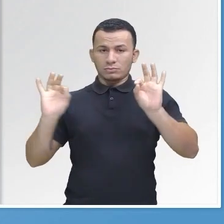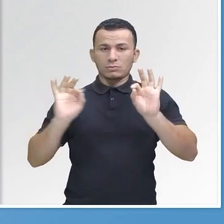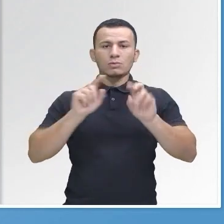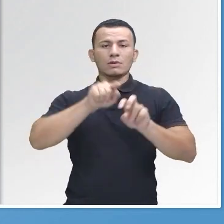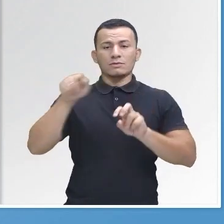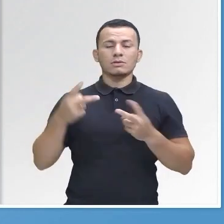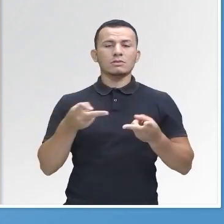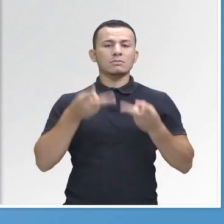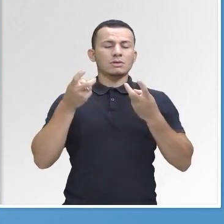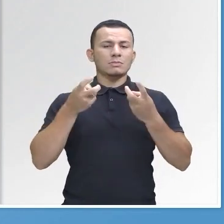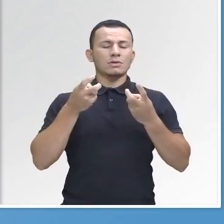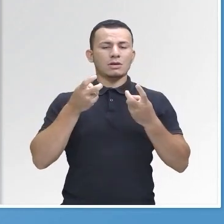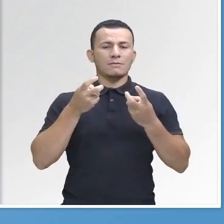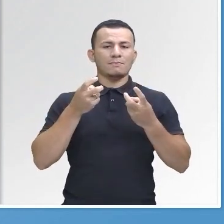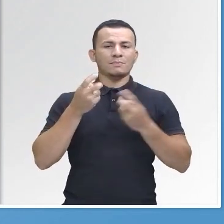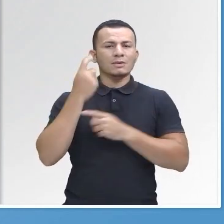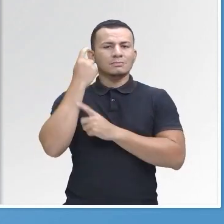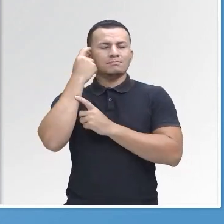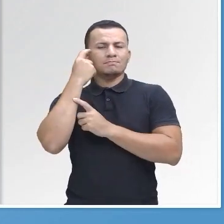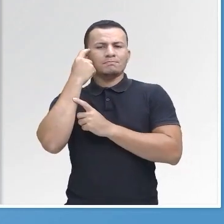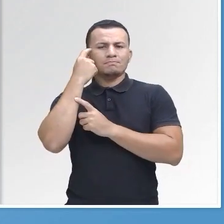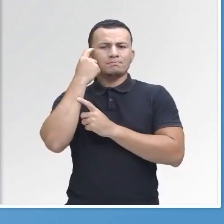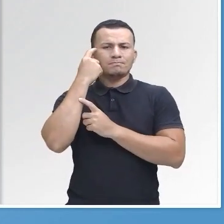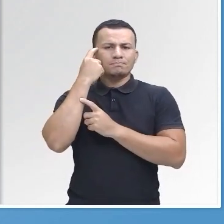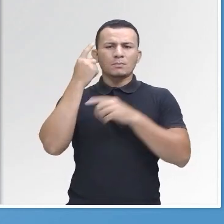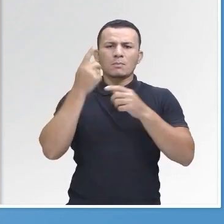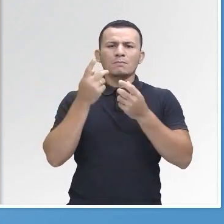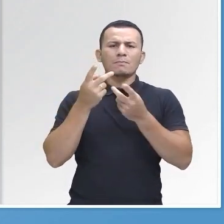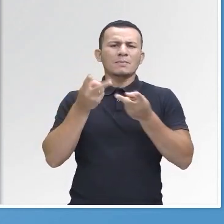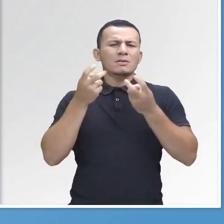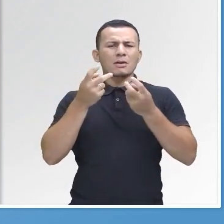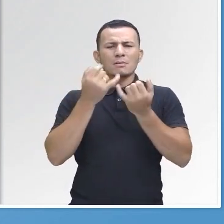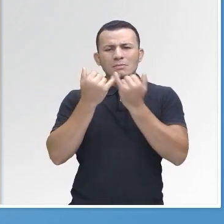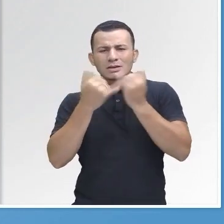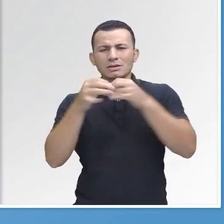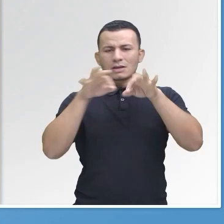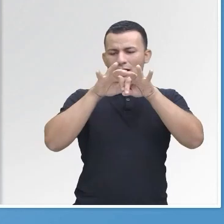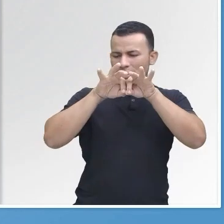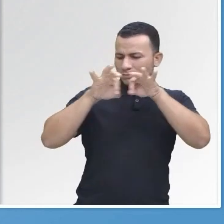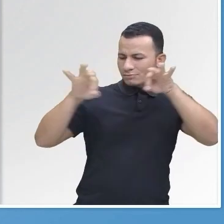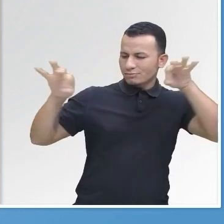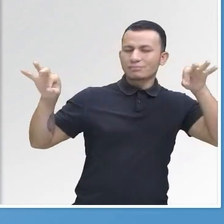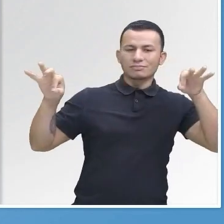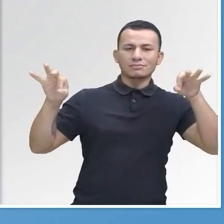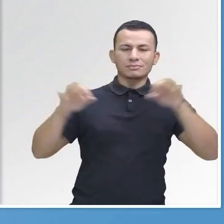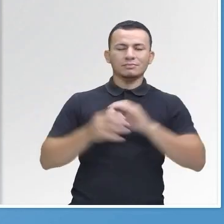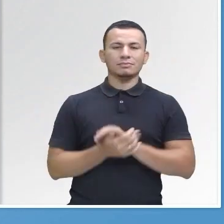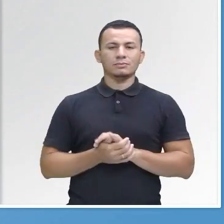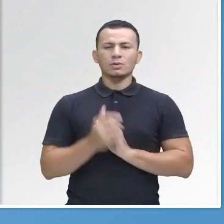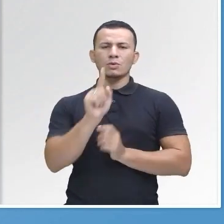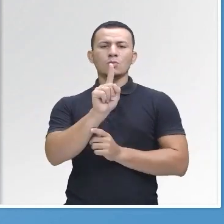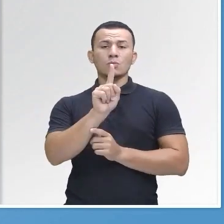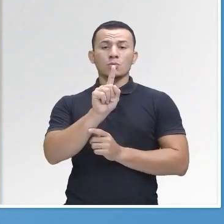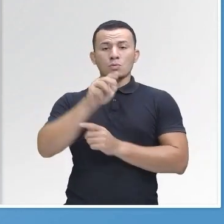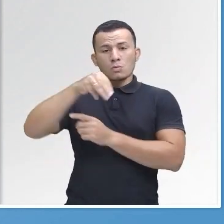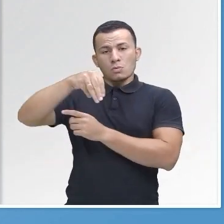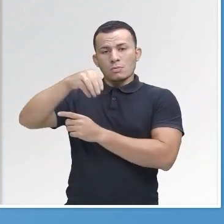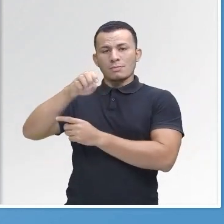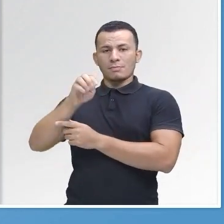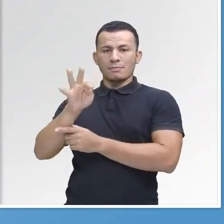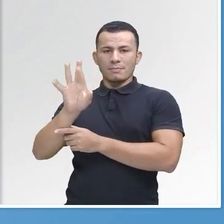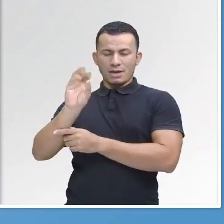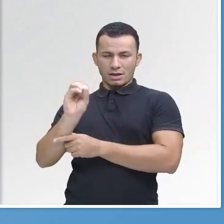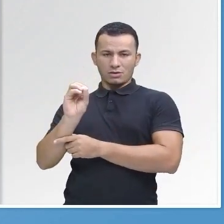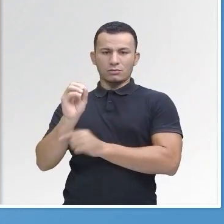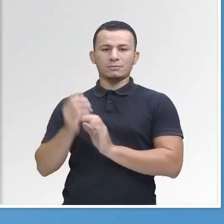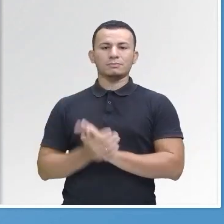seguinte, vamos transformar essa corda e pensar nela como uma reta, não é verdade? Então, aqui, corda de 1 metro, de 0